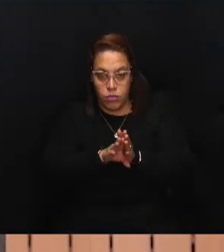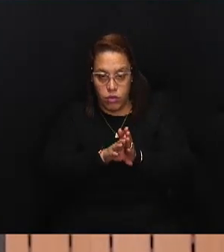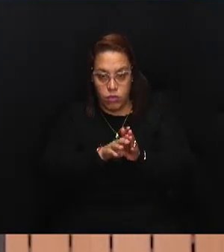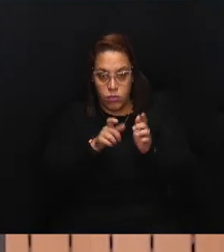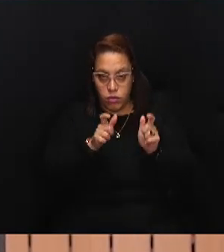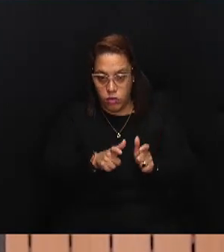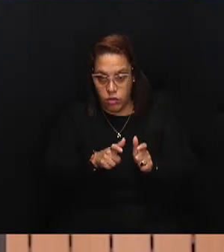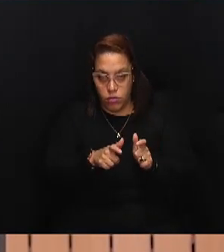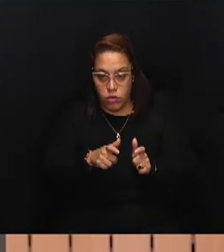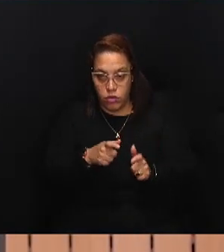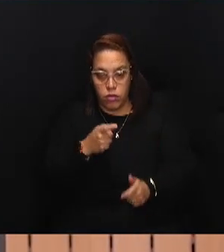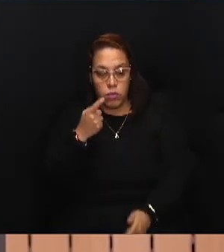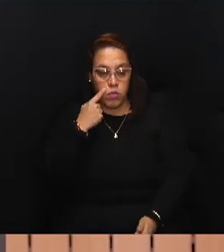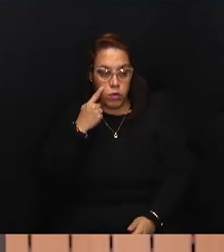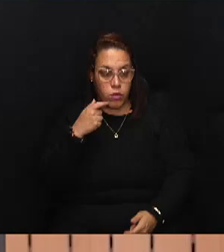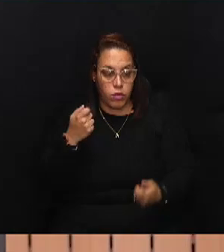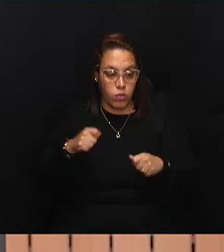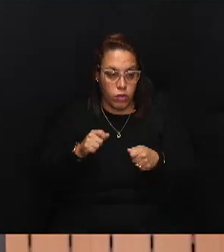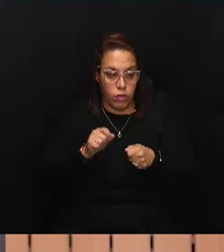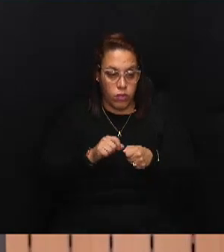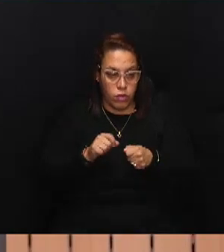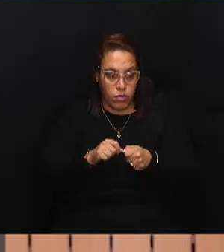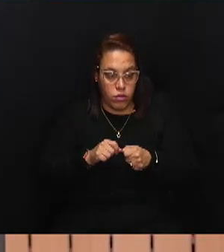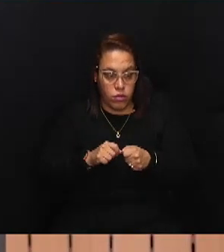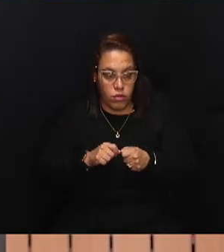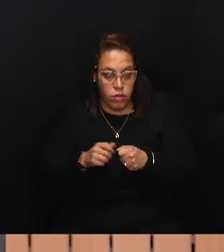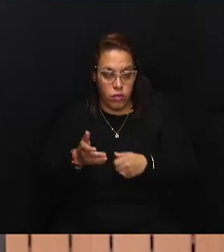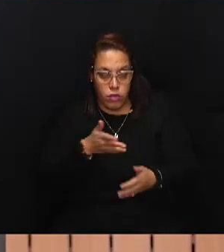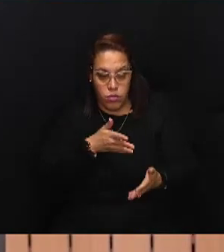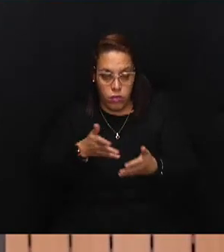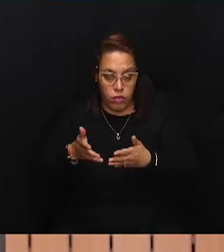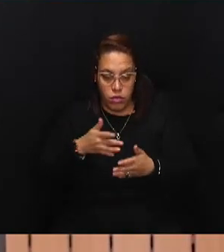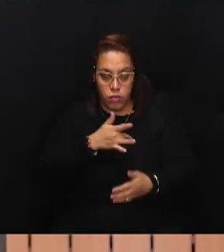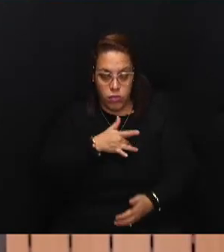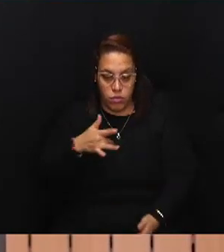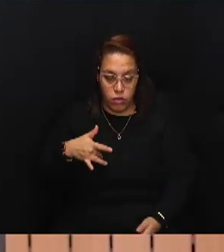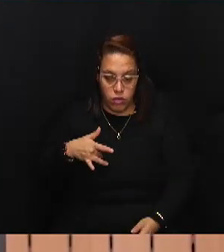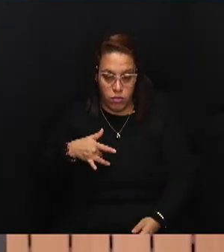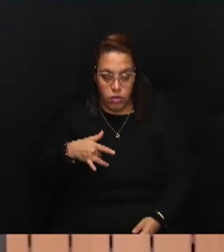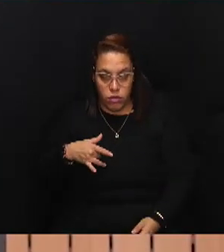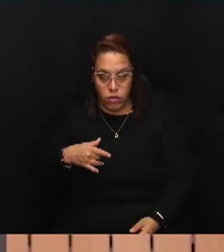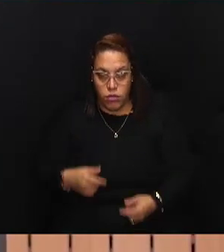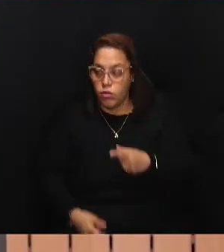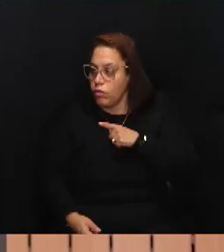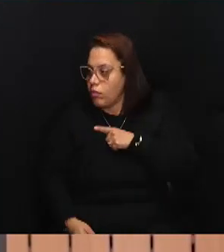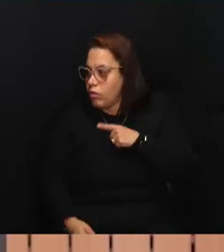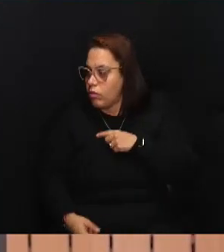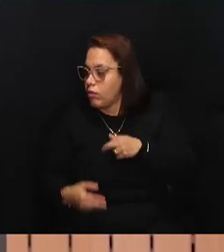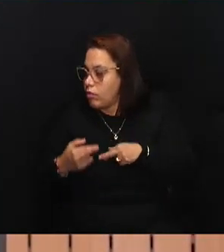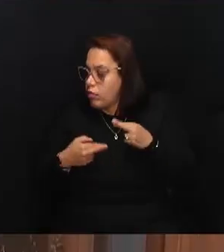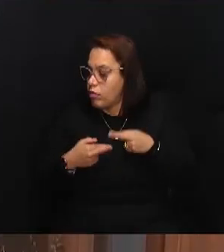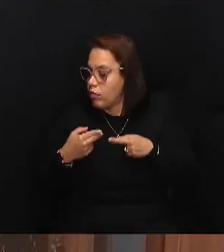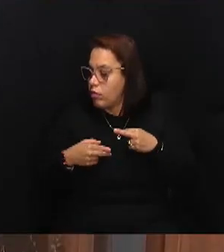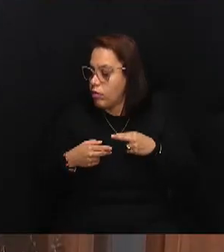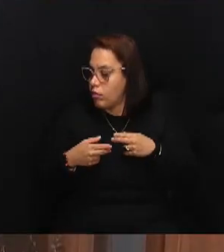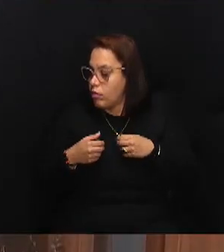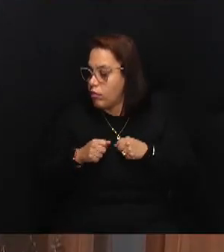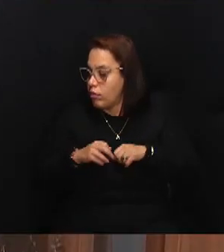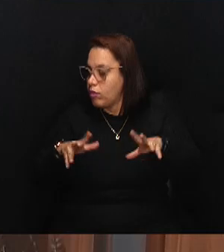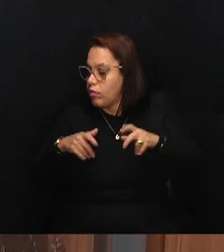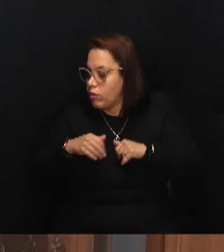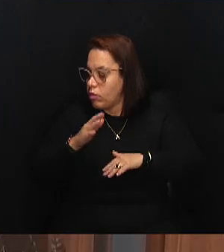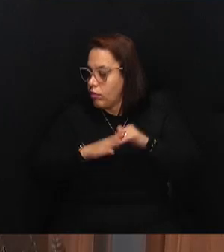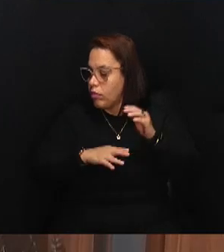ela, verifica se precisa fazer uma articulação em rede com a saúde. Existe um incremento na propagação desse serviço,